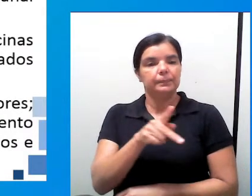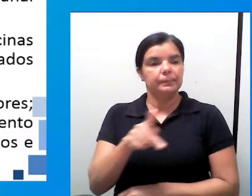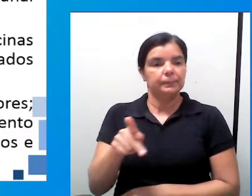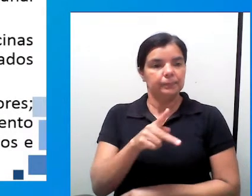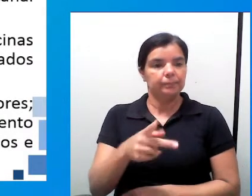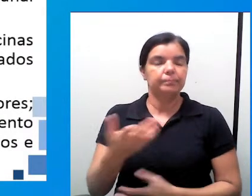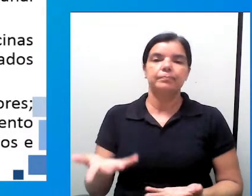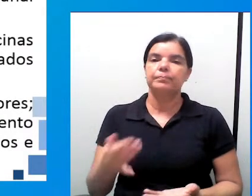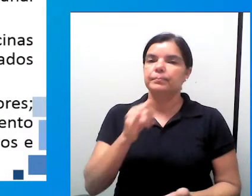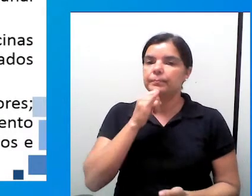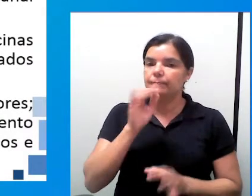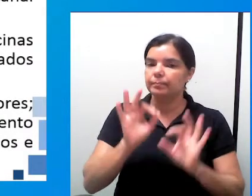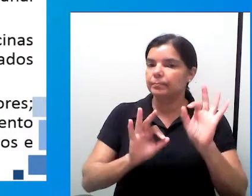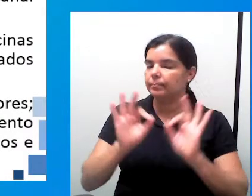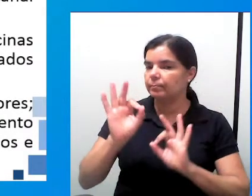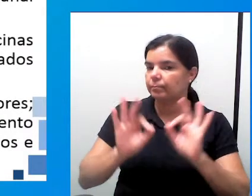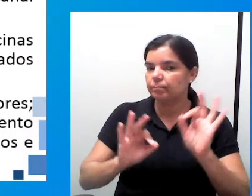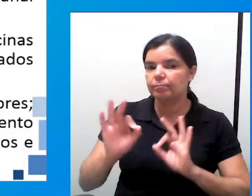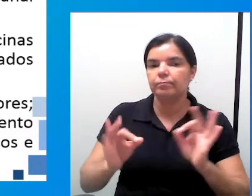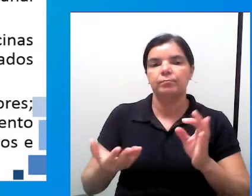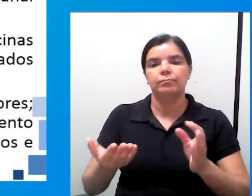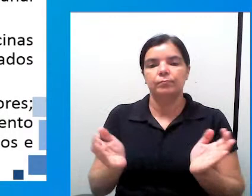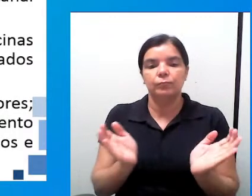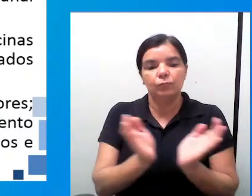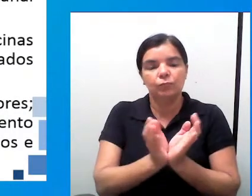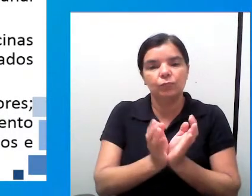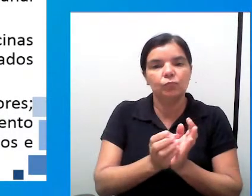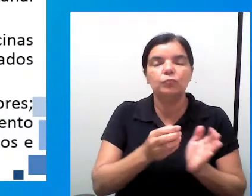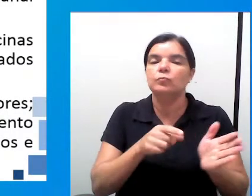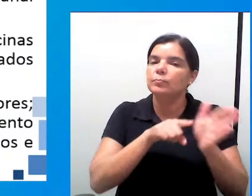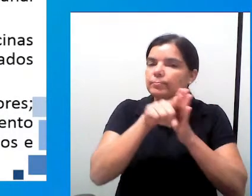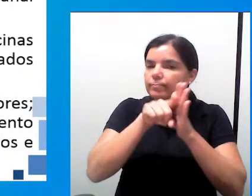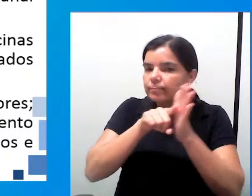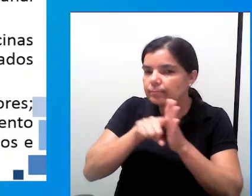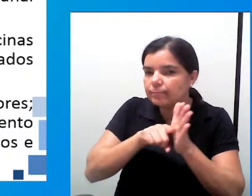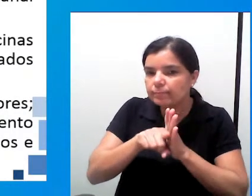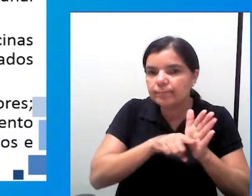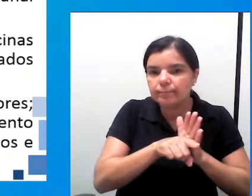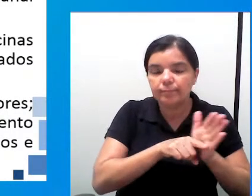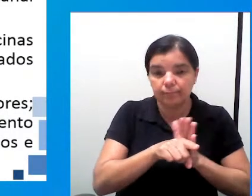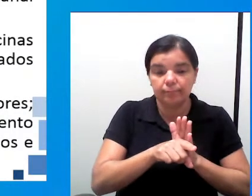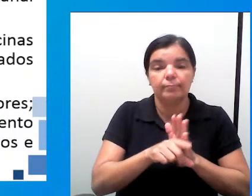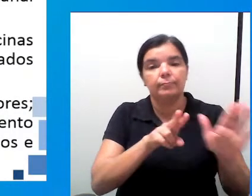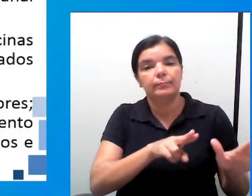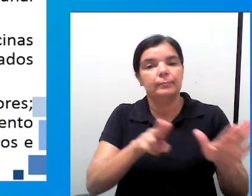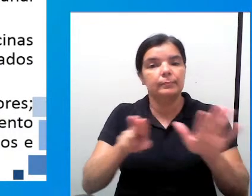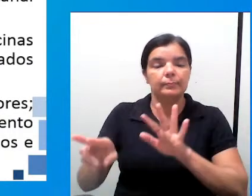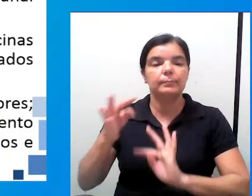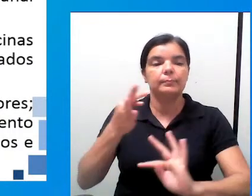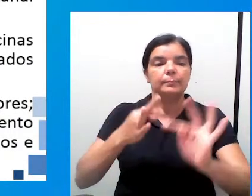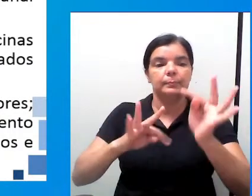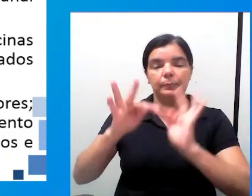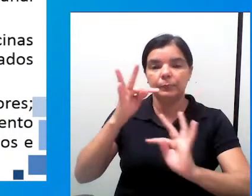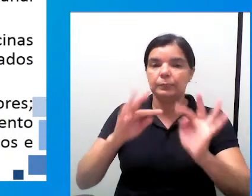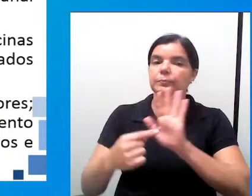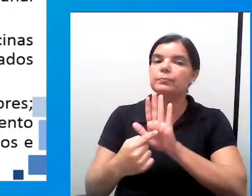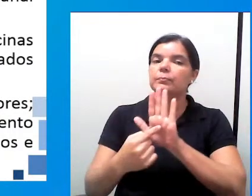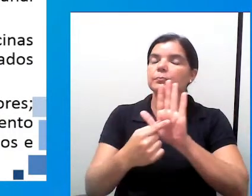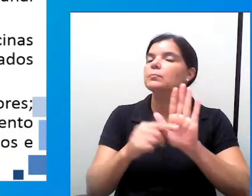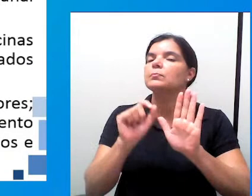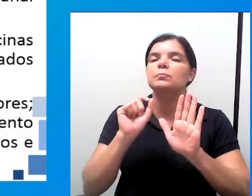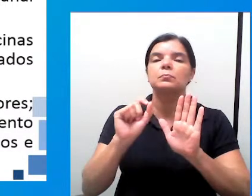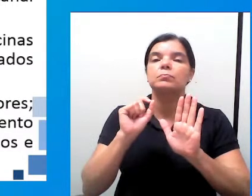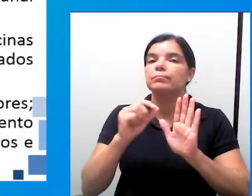fez uma consultoria na comunidade, né, então, numa semana tecnológica, ele vai ter um espaço lá para ele apresentar, ó, como é que